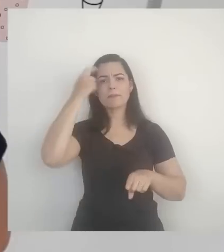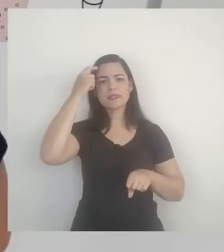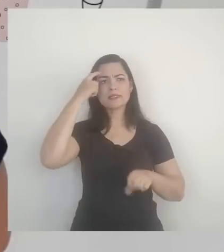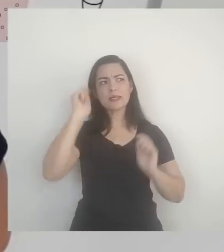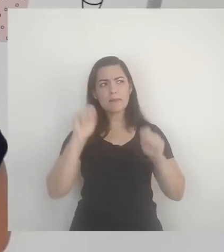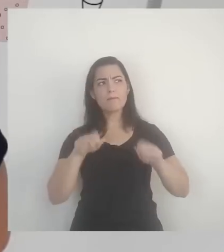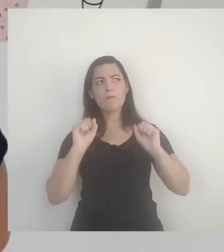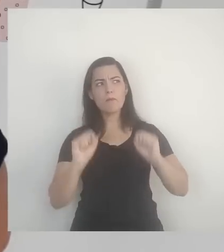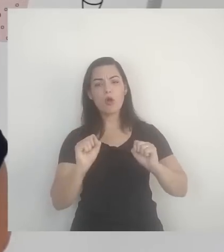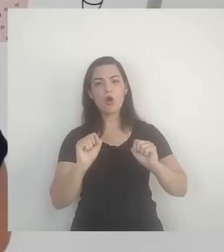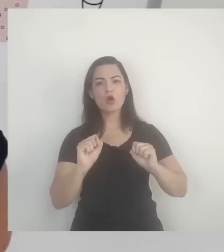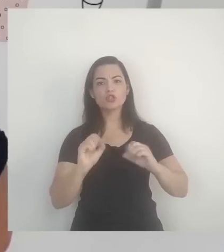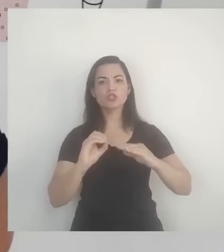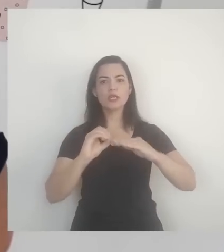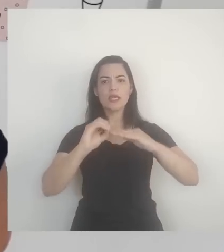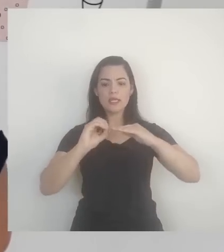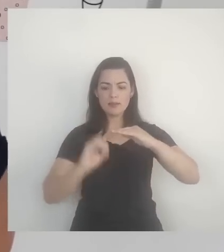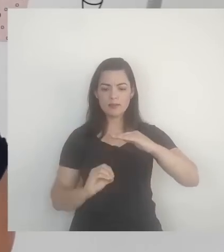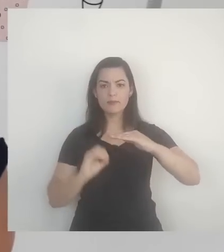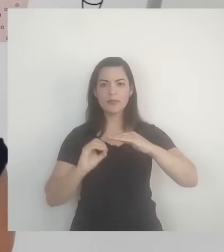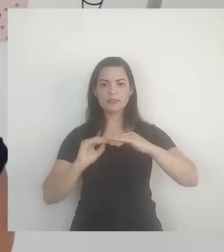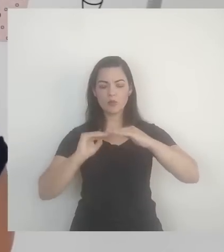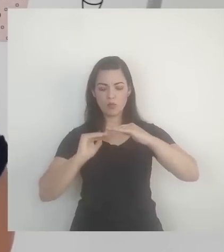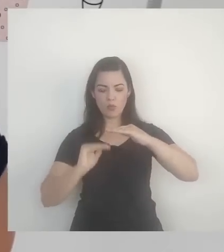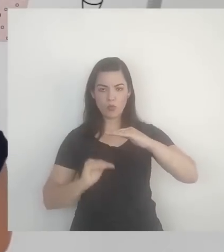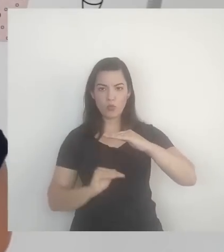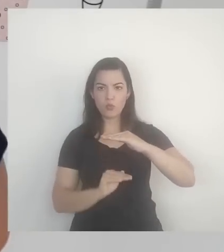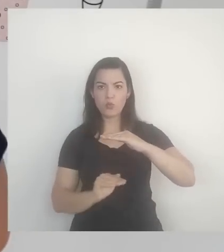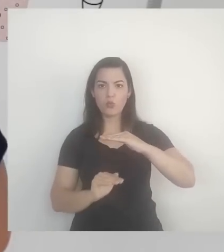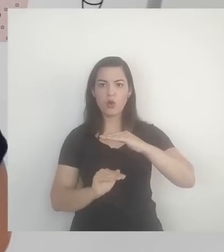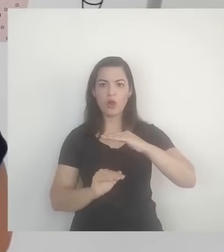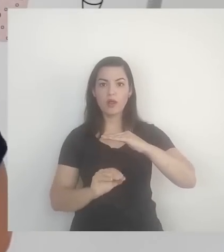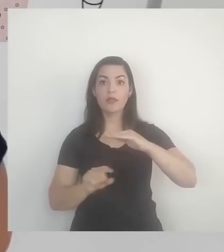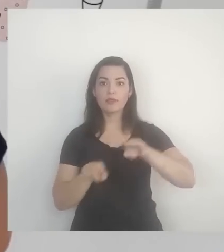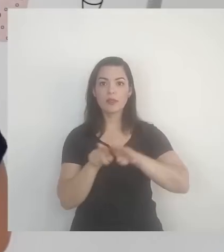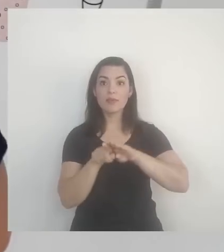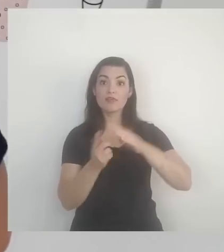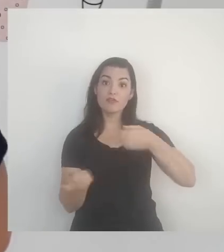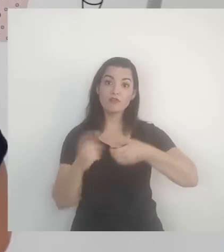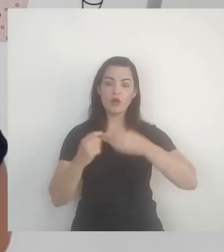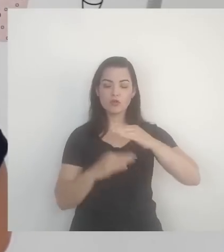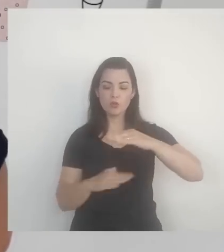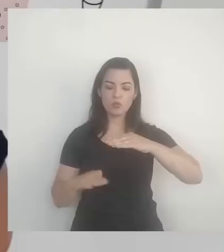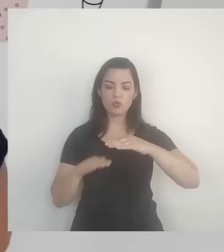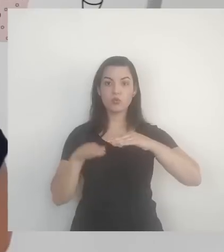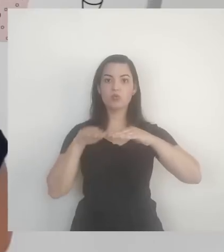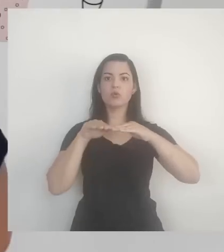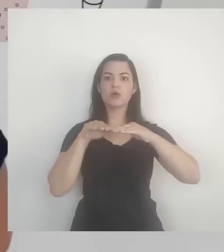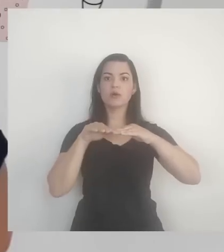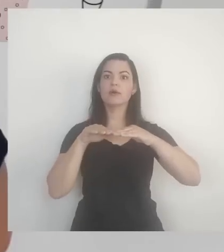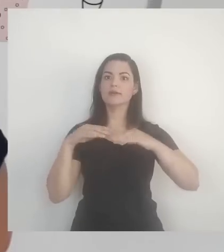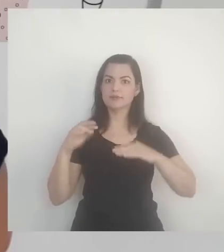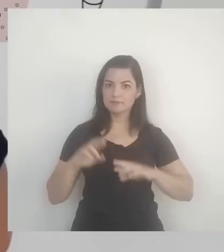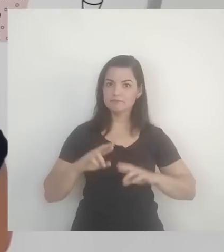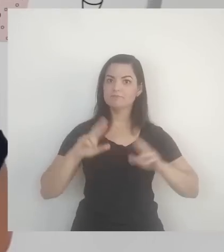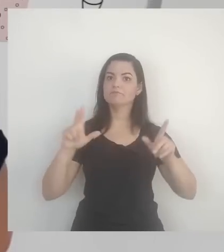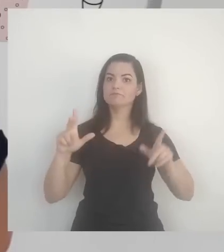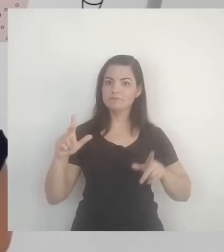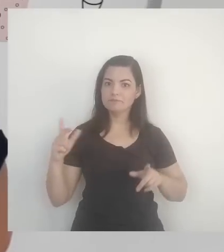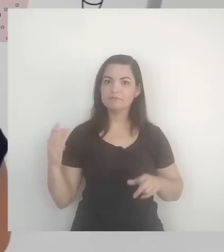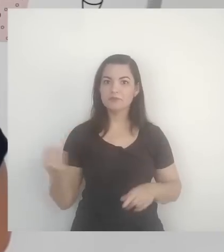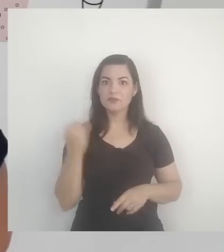e submersão também fez toda a diferença para essa invenção. Querem investigar